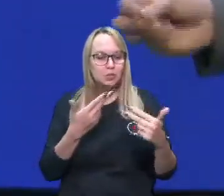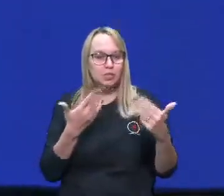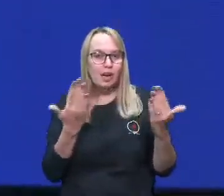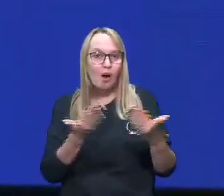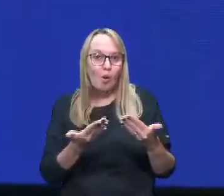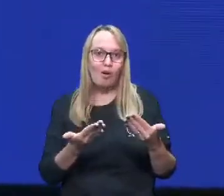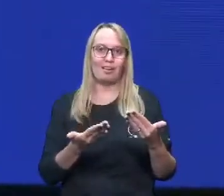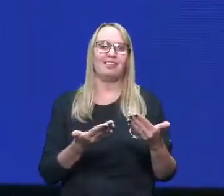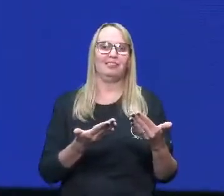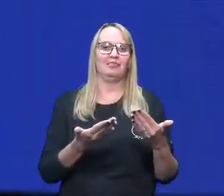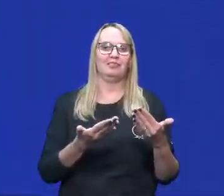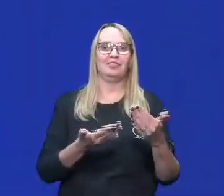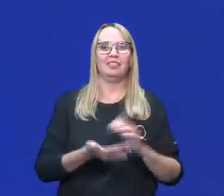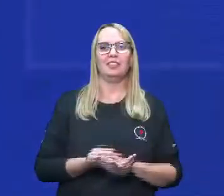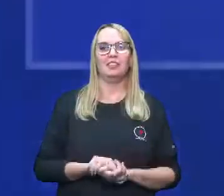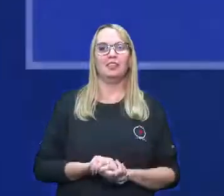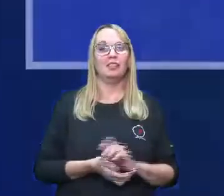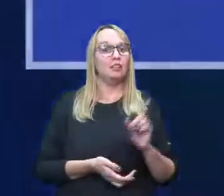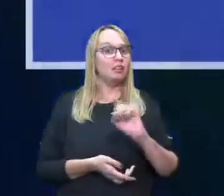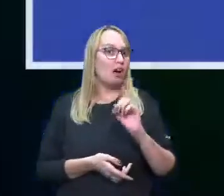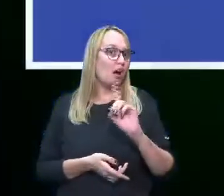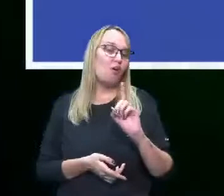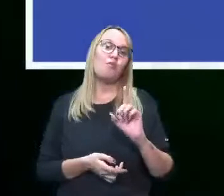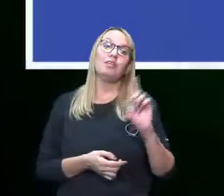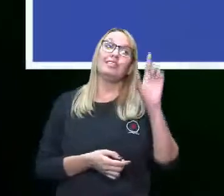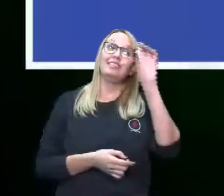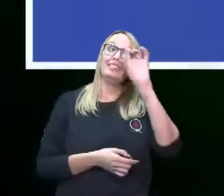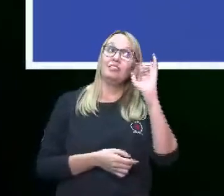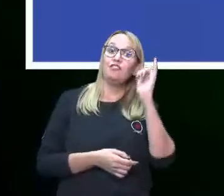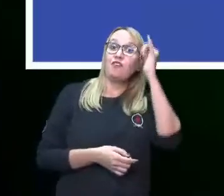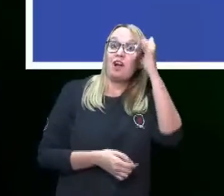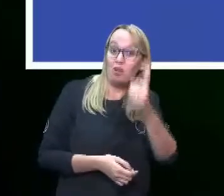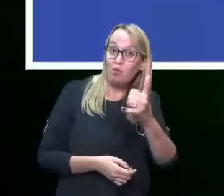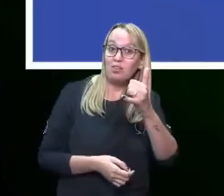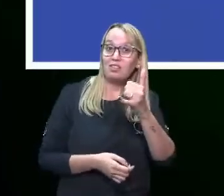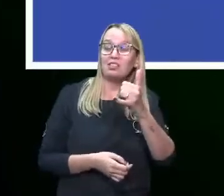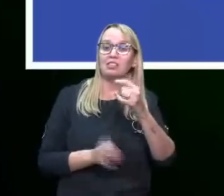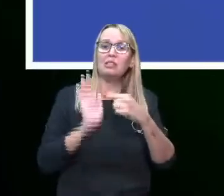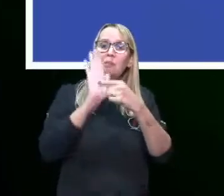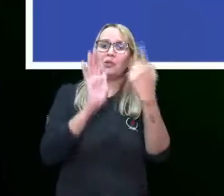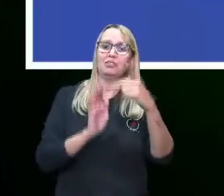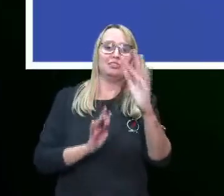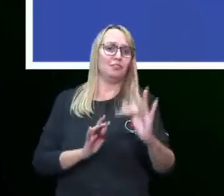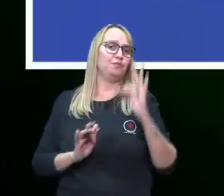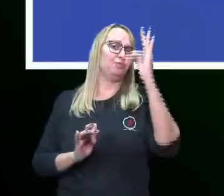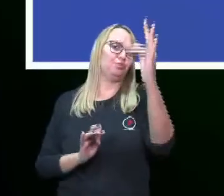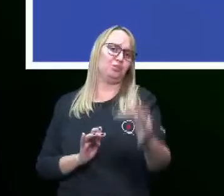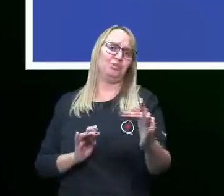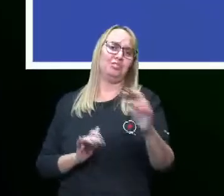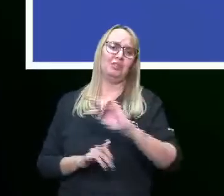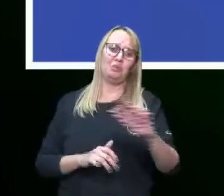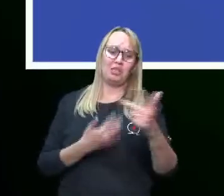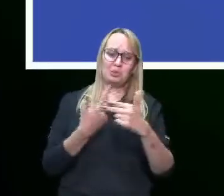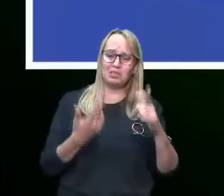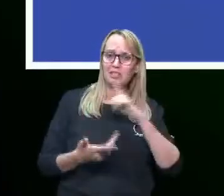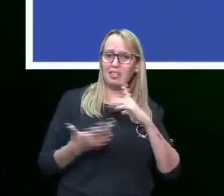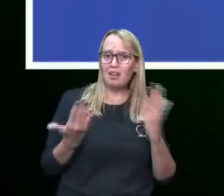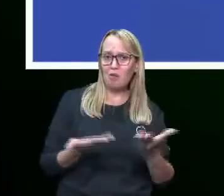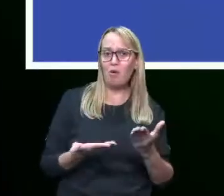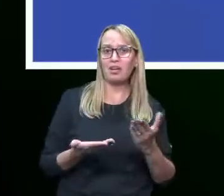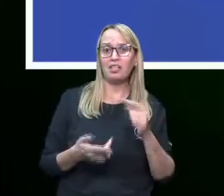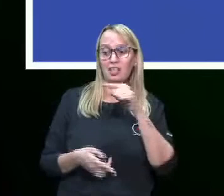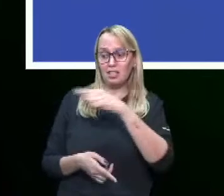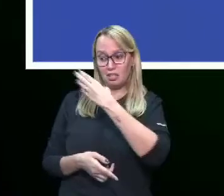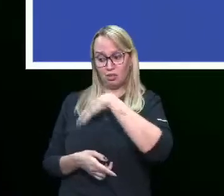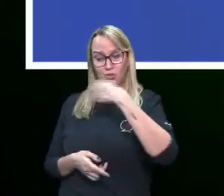que vemos define o que somos. Não, meu amigo, o que Deus disse é que define o que você é. E no caso de José, ele é